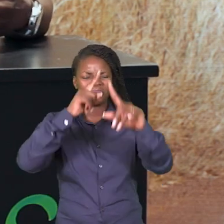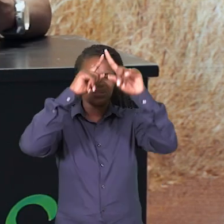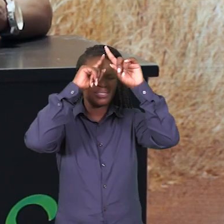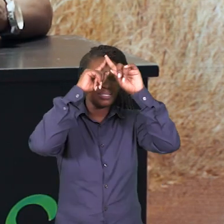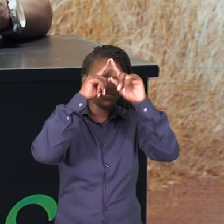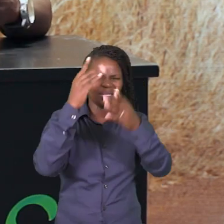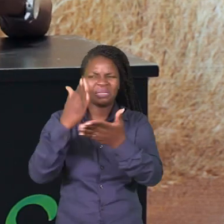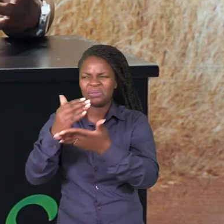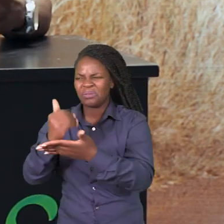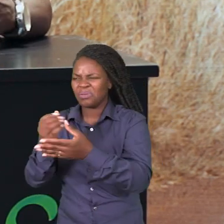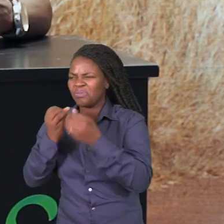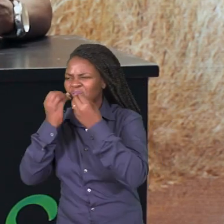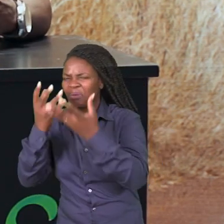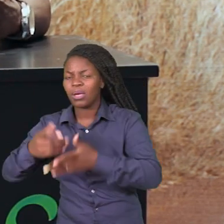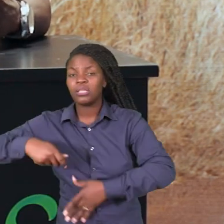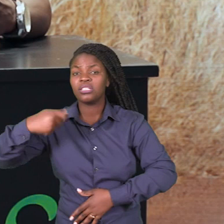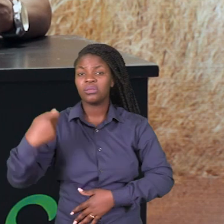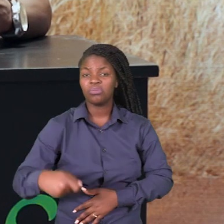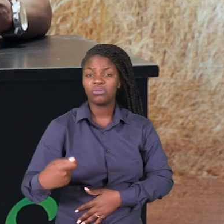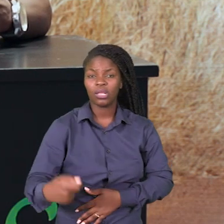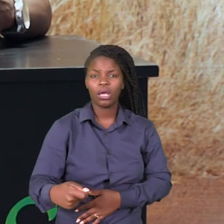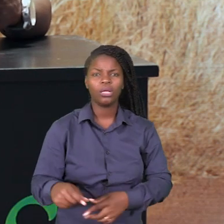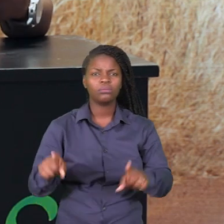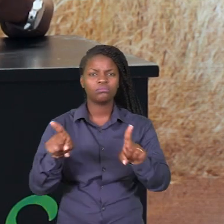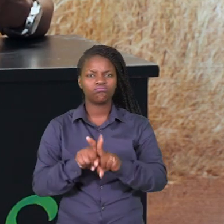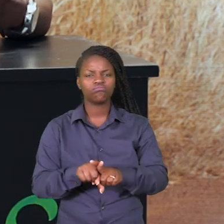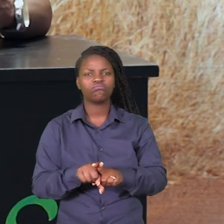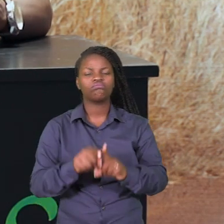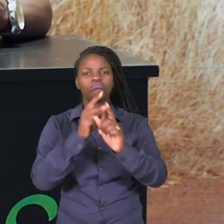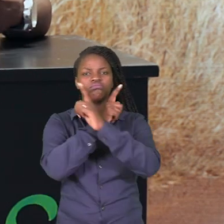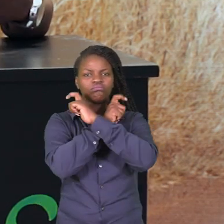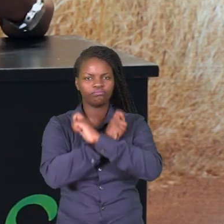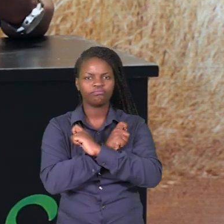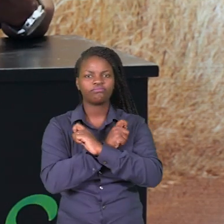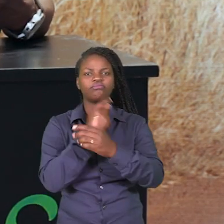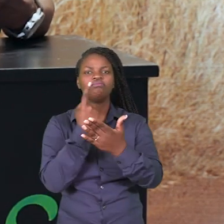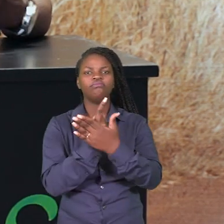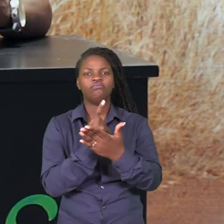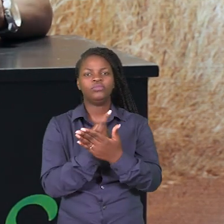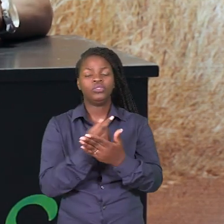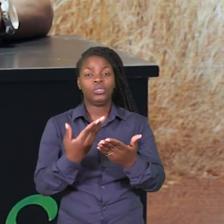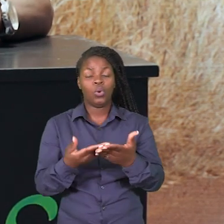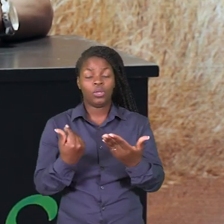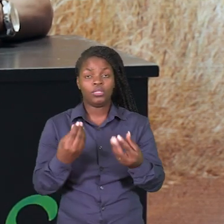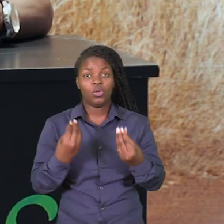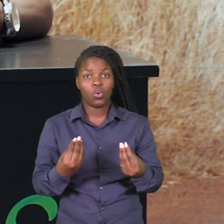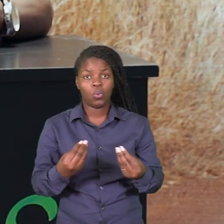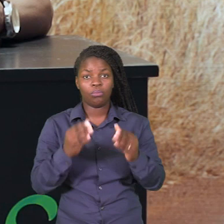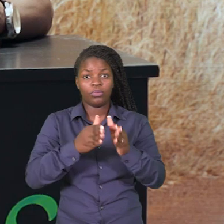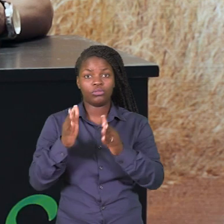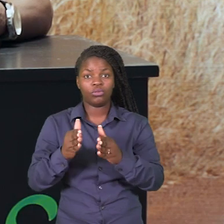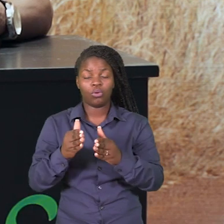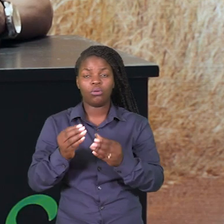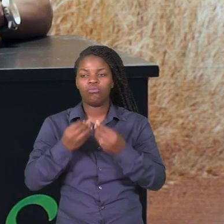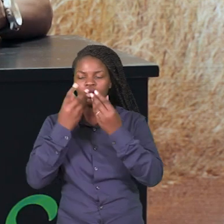funcionar desde a polícia os pontos focais até os tribunais e também responsabilização que é garantir que as